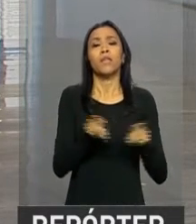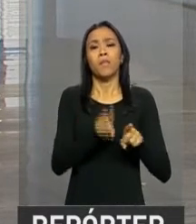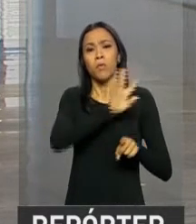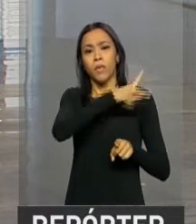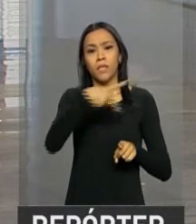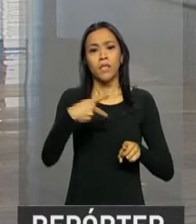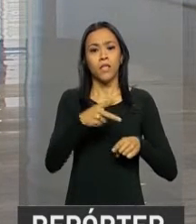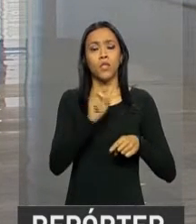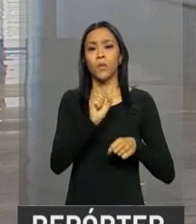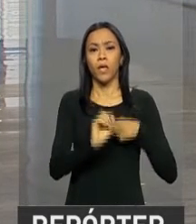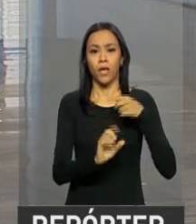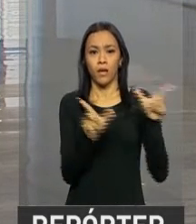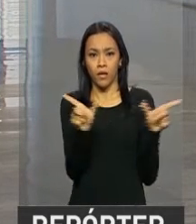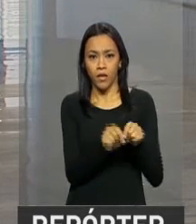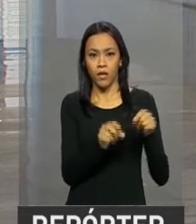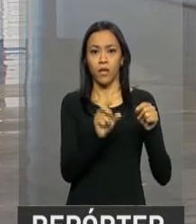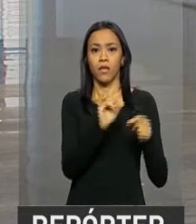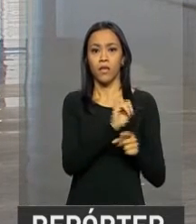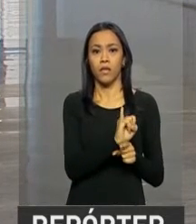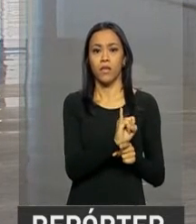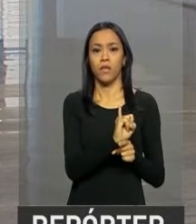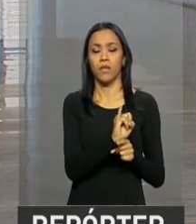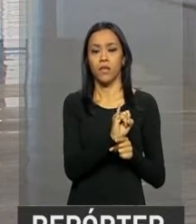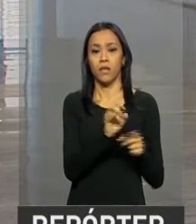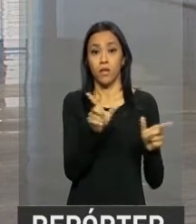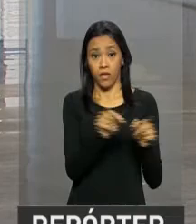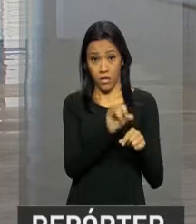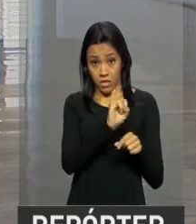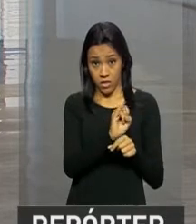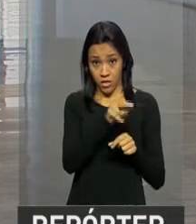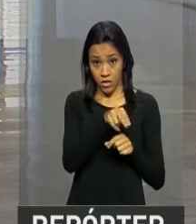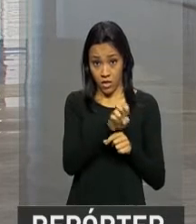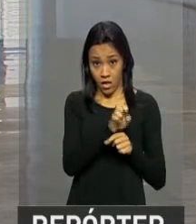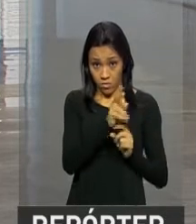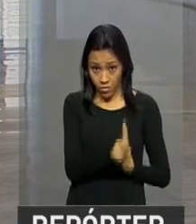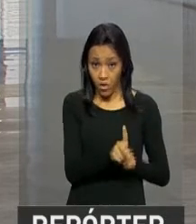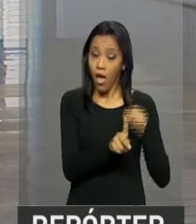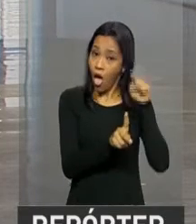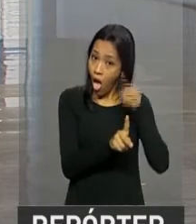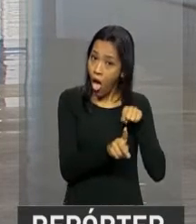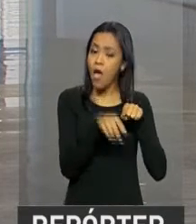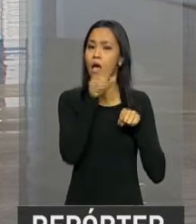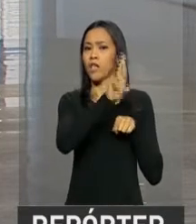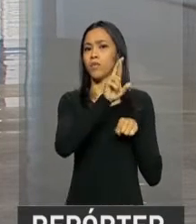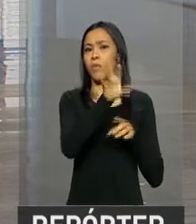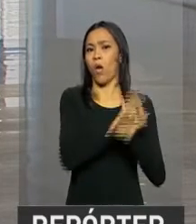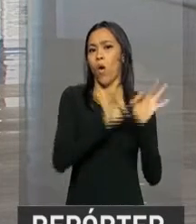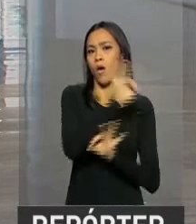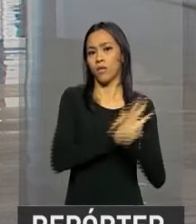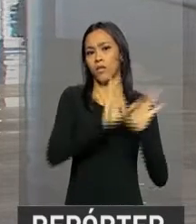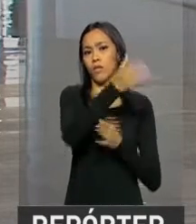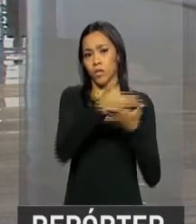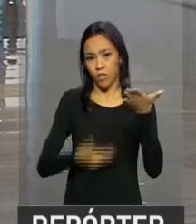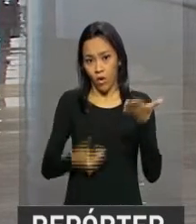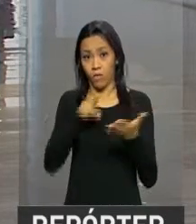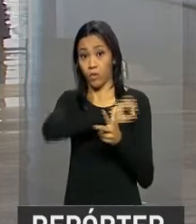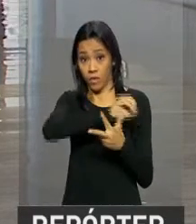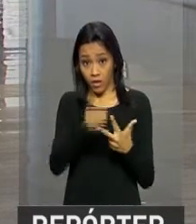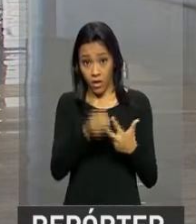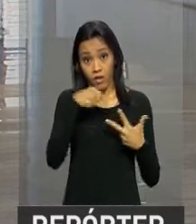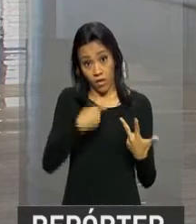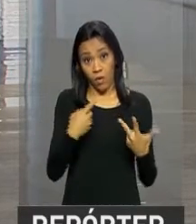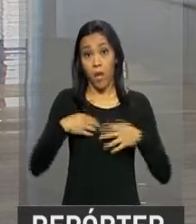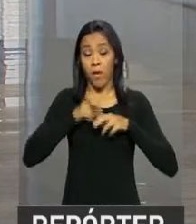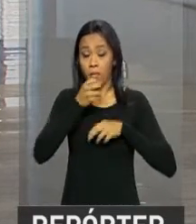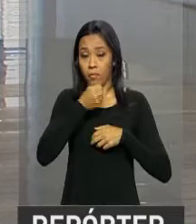Instituto Nacional de Estudos e Pesquisas Educacionais, Anísio Teixeira, que é responsável pelo Exame Nacional do Ensino Médio. Essa coletiva,